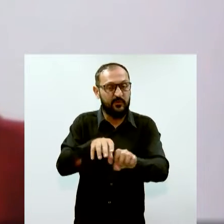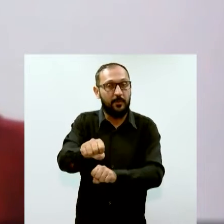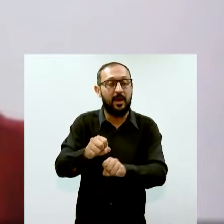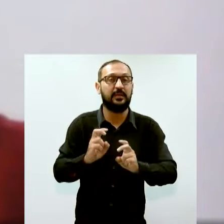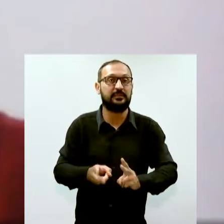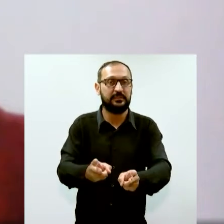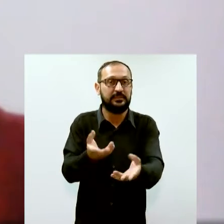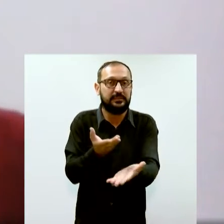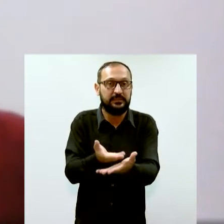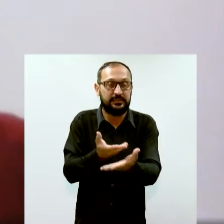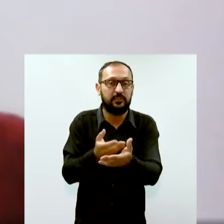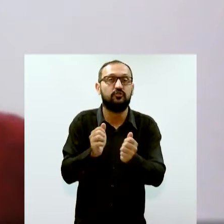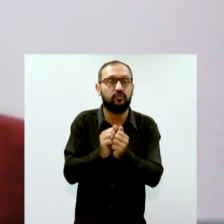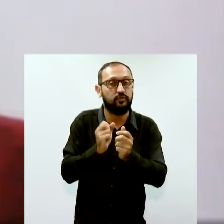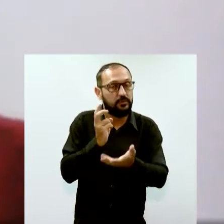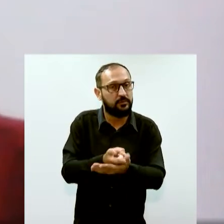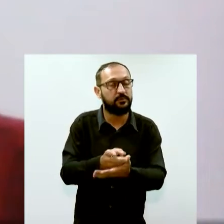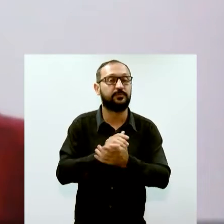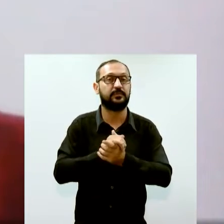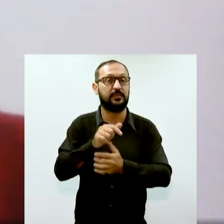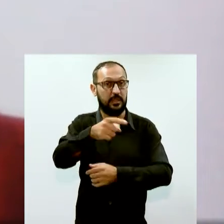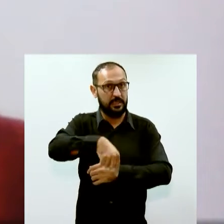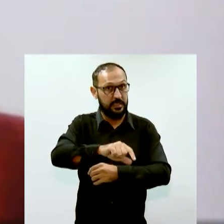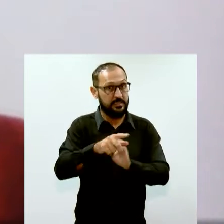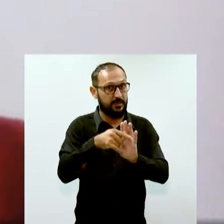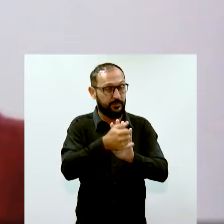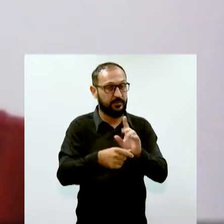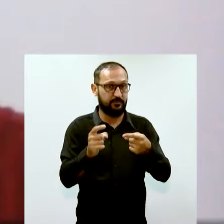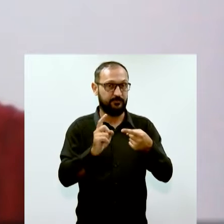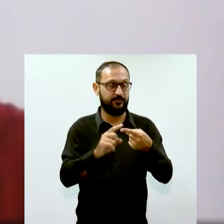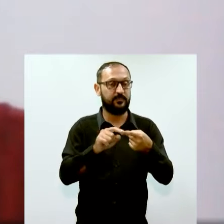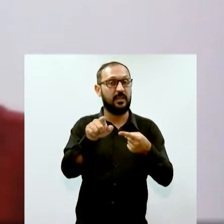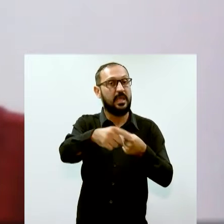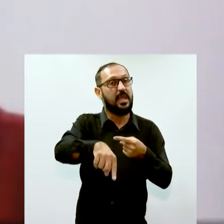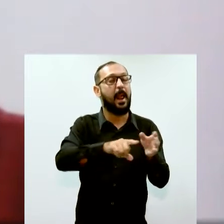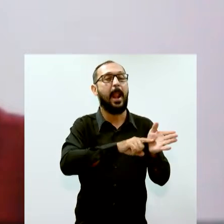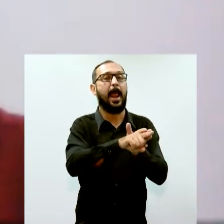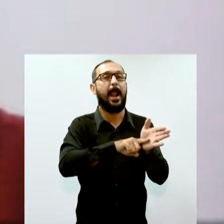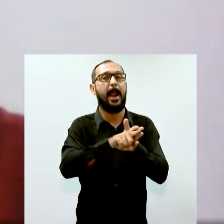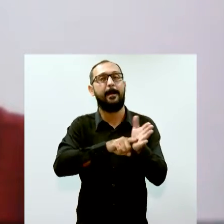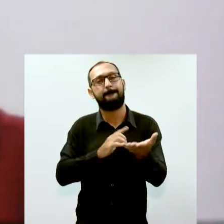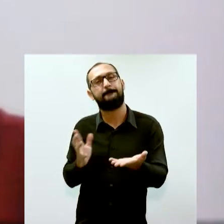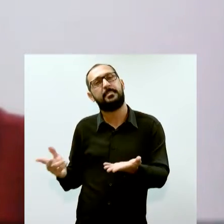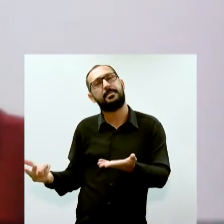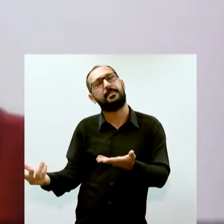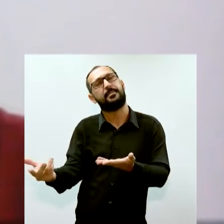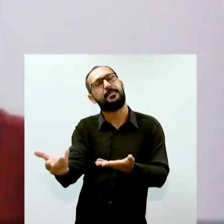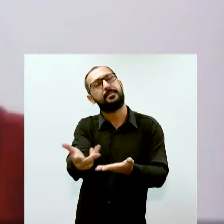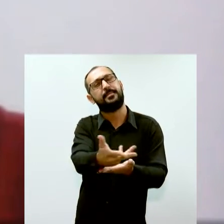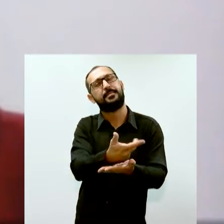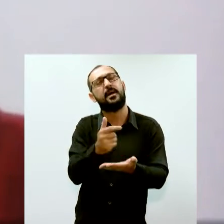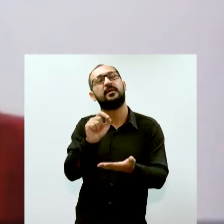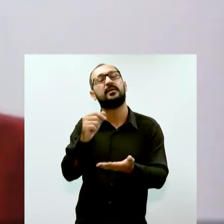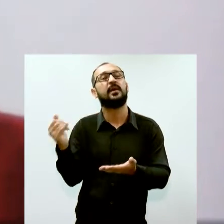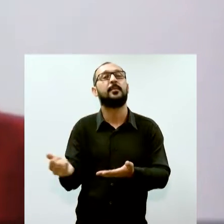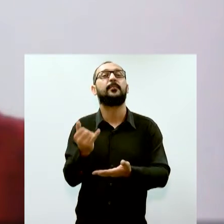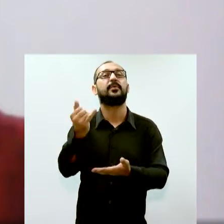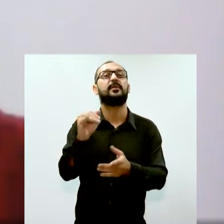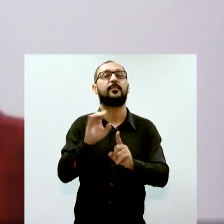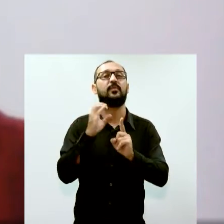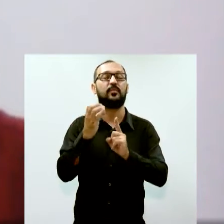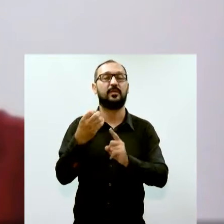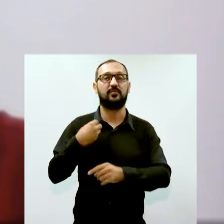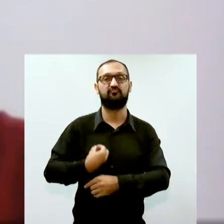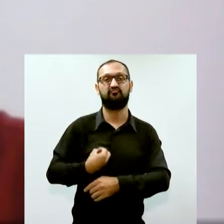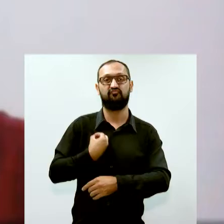Nesse projeto de formação continuada dos professores, eles foram os pesquisadores do que era importante para as comunidades nas quais